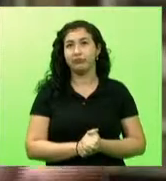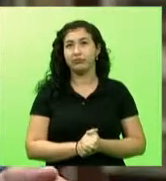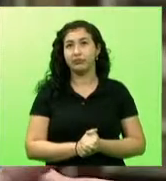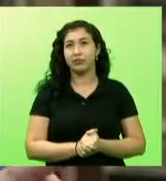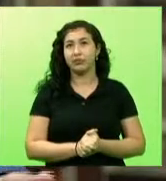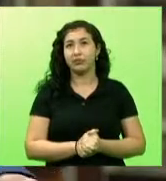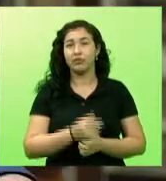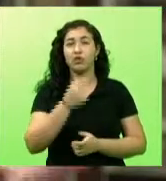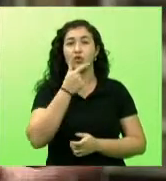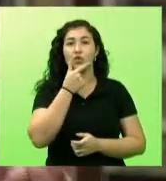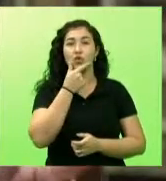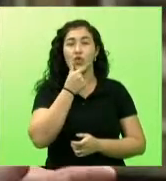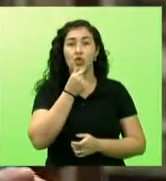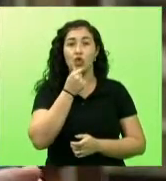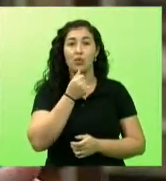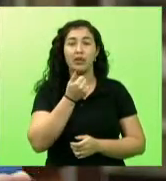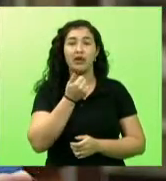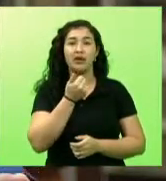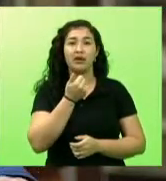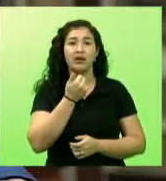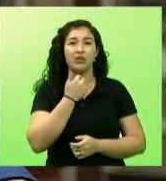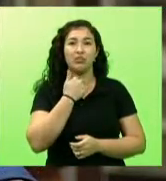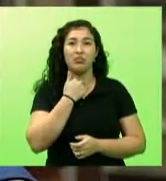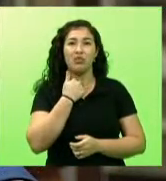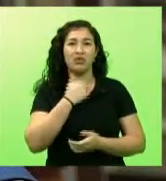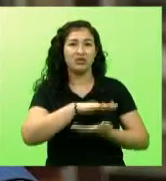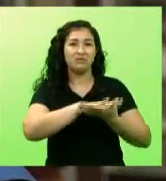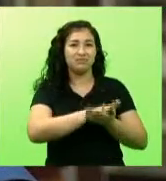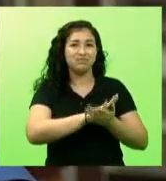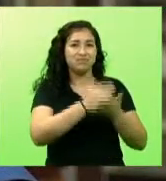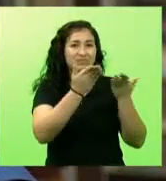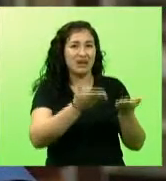Um homem não deve tratar uma dama da forma que ela já foi tratada.